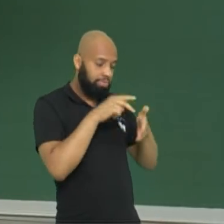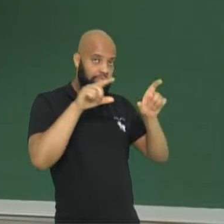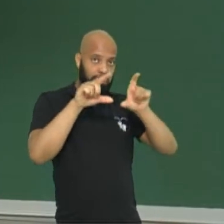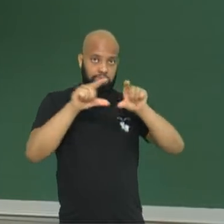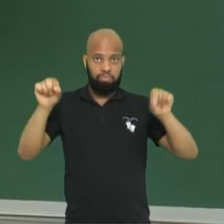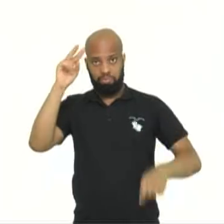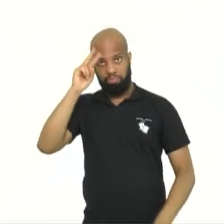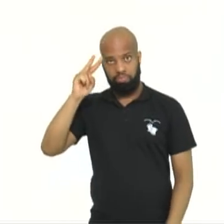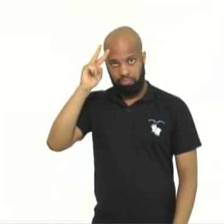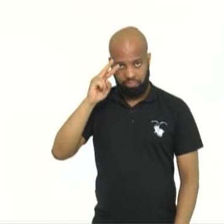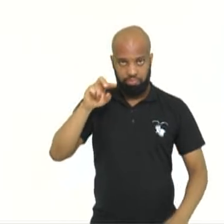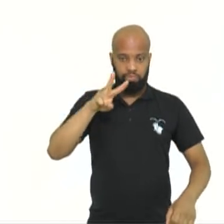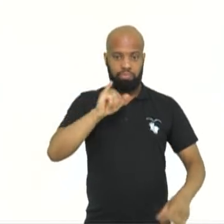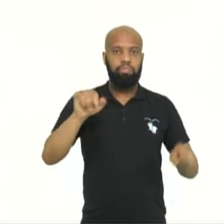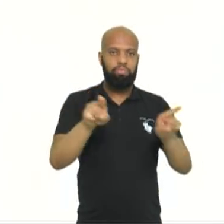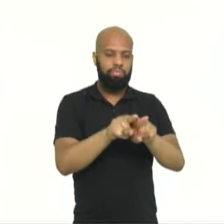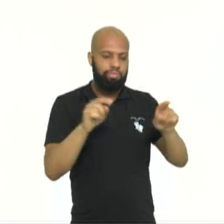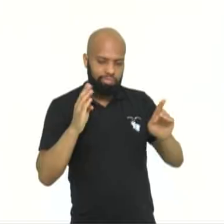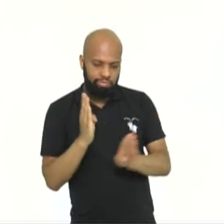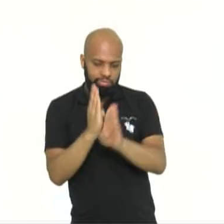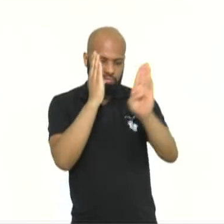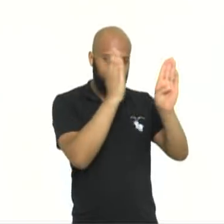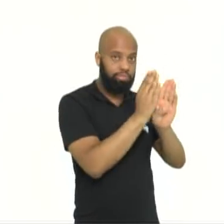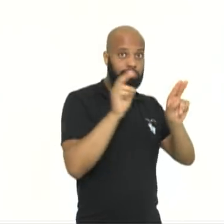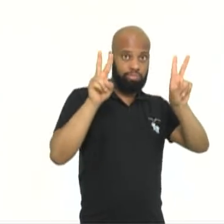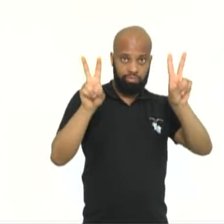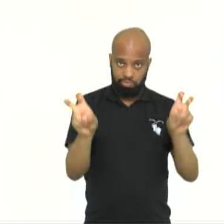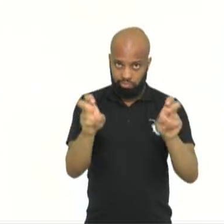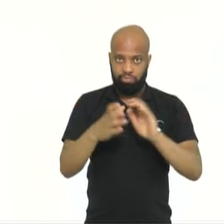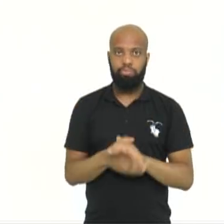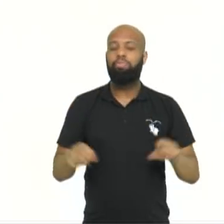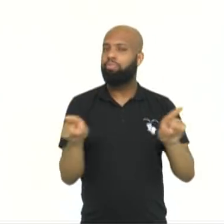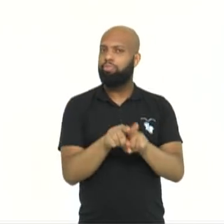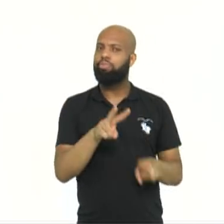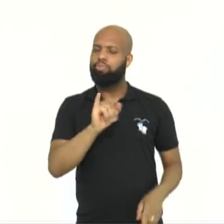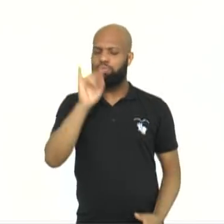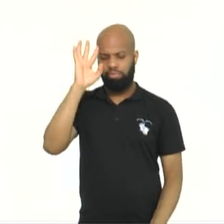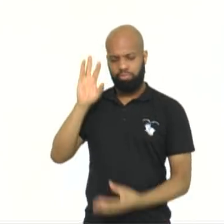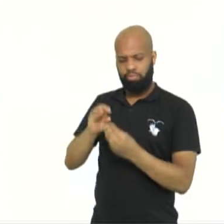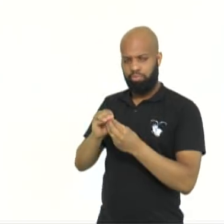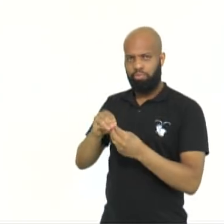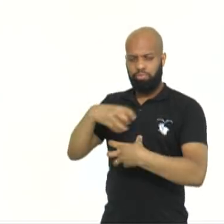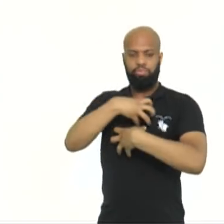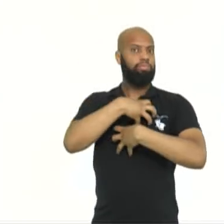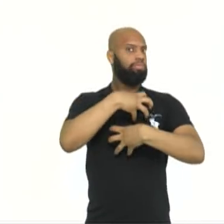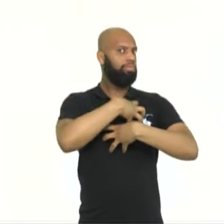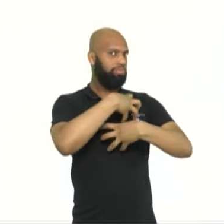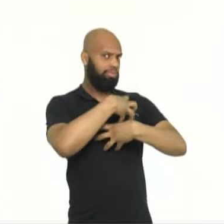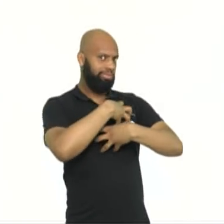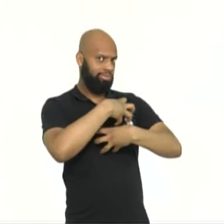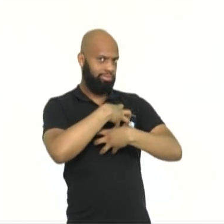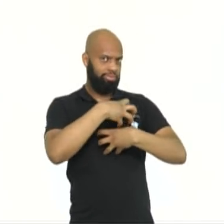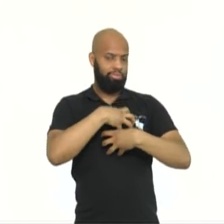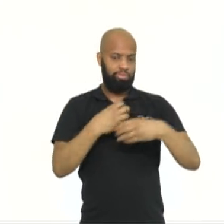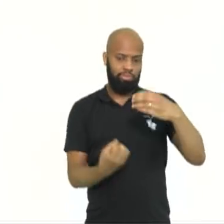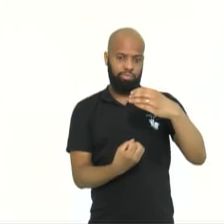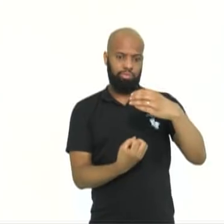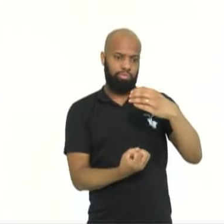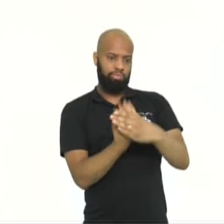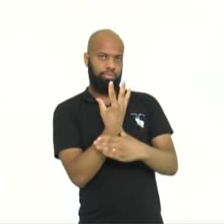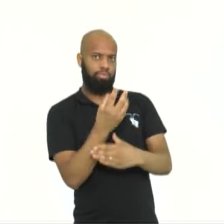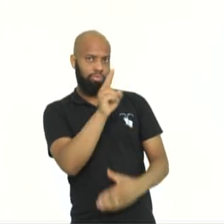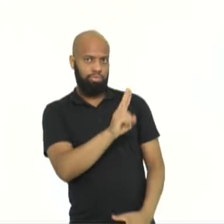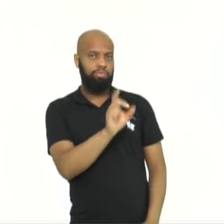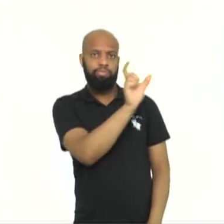tirinha, certo? Vamos identificar o tema. Vamos compreender o efeito de sentido criado pelo uso